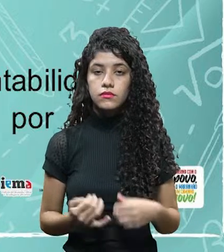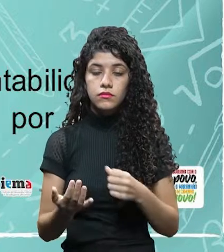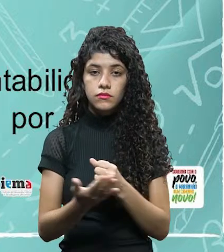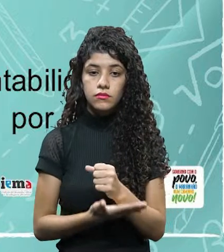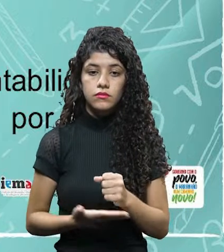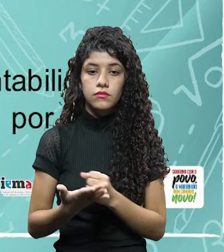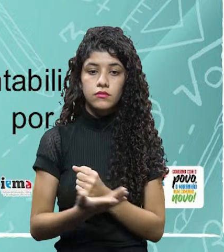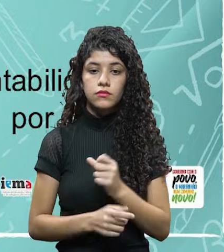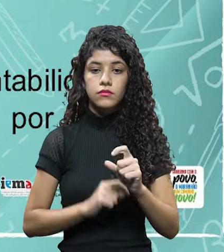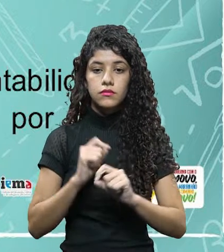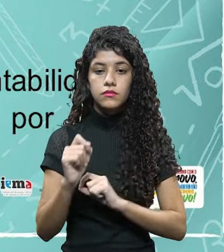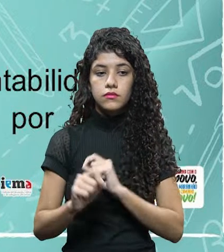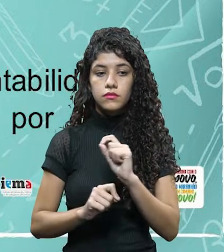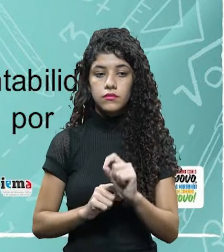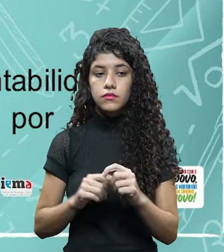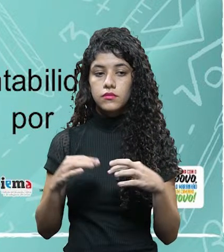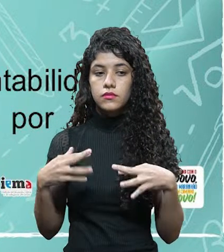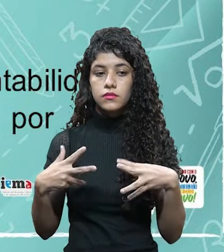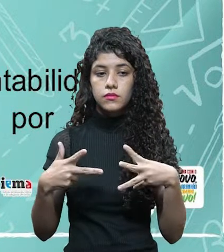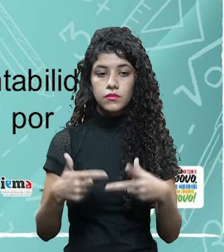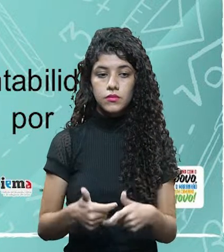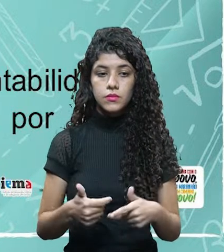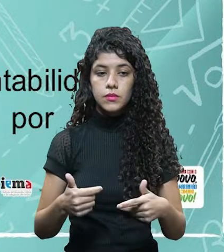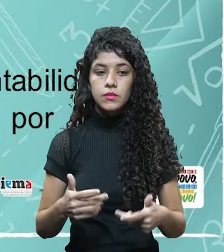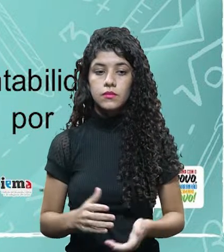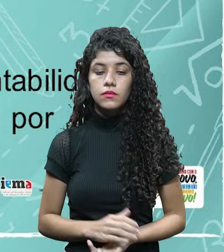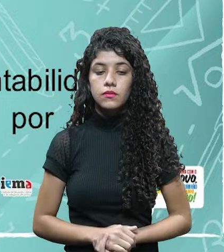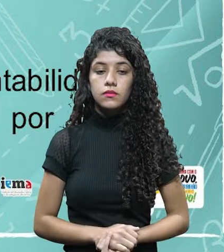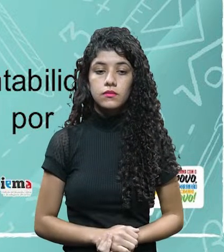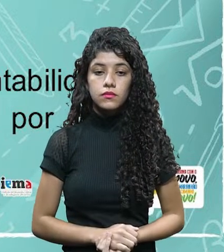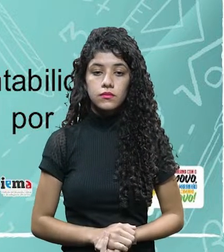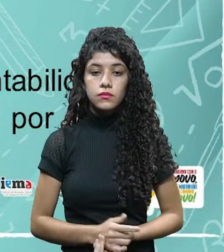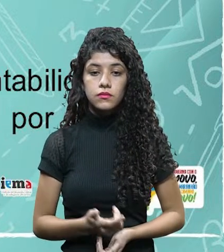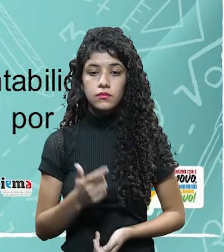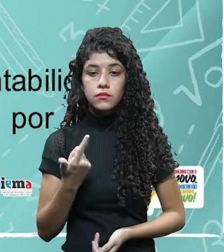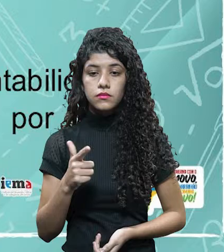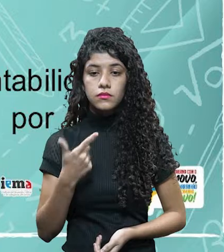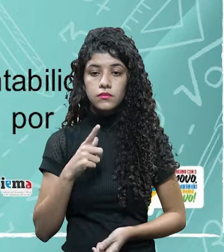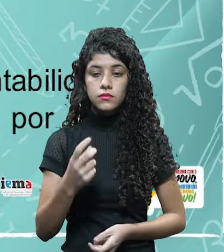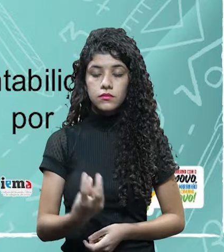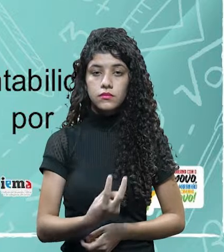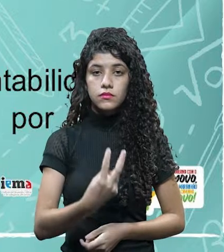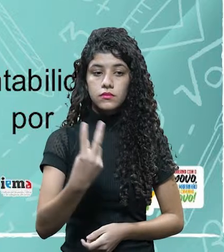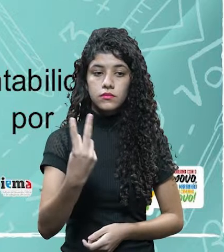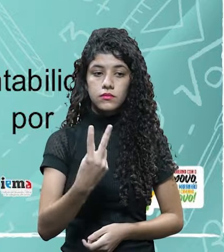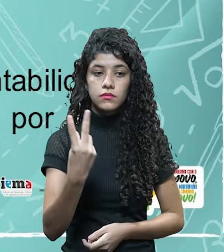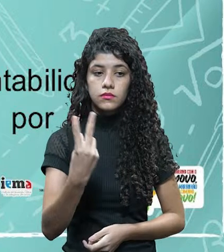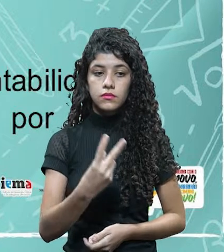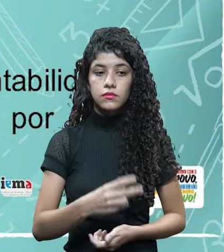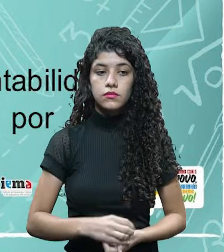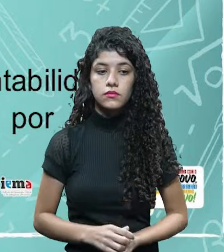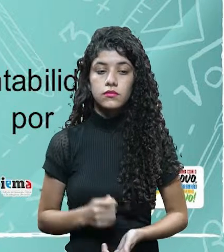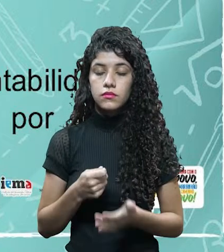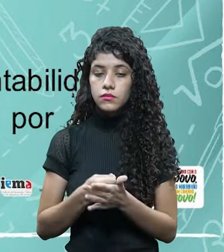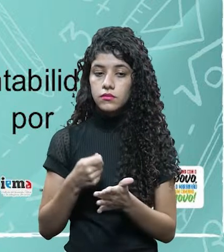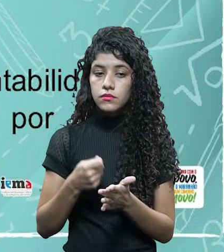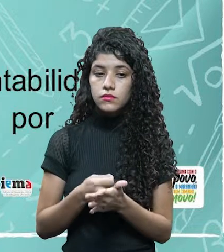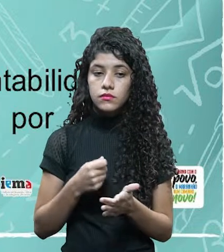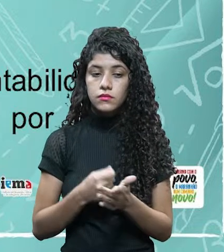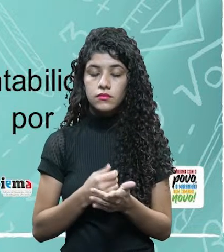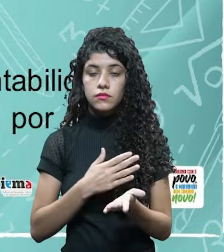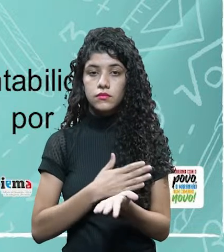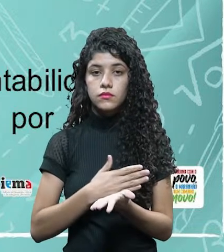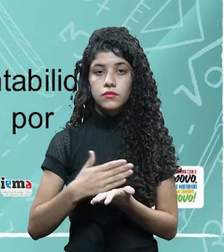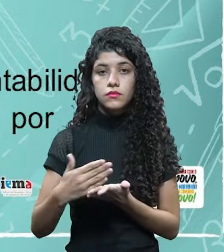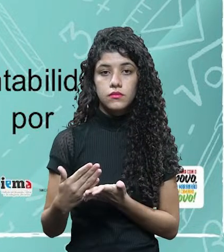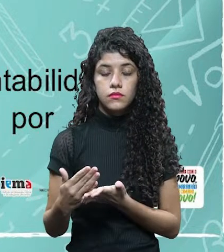A premissa básica das partidas dobradas é que para toda transação contábil há no mínimo 2 registros.